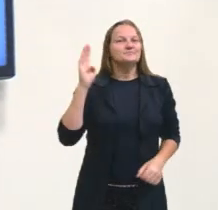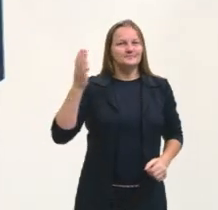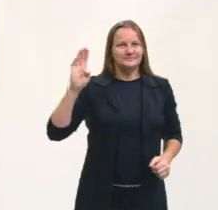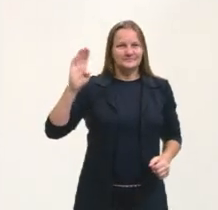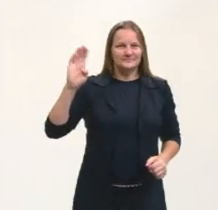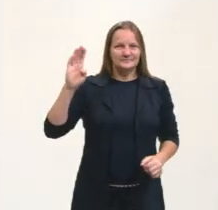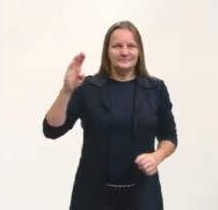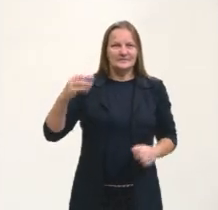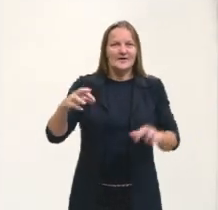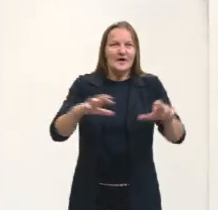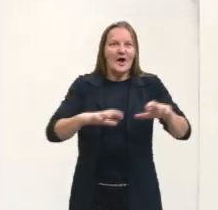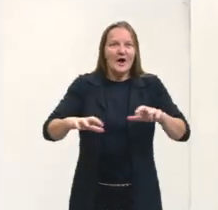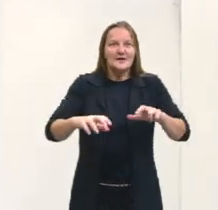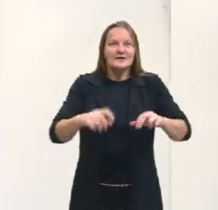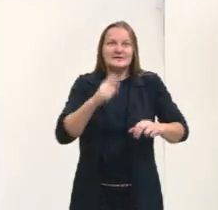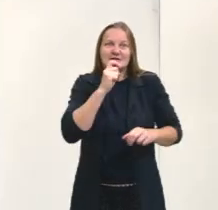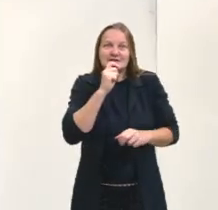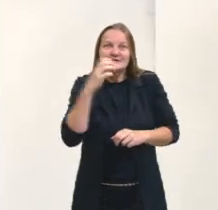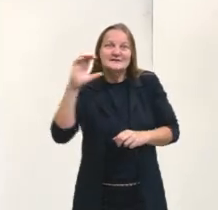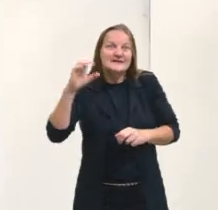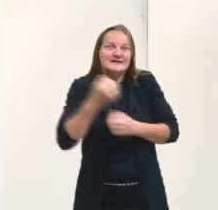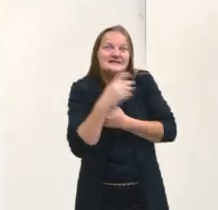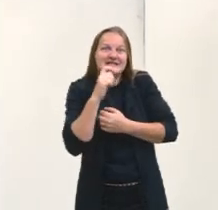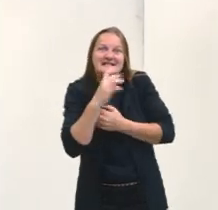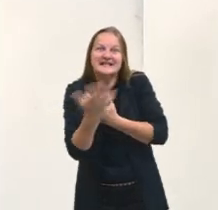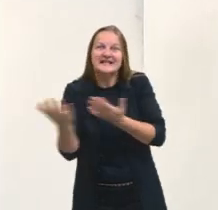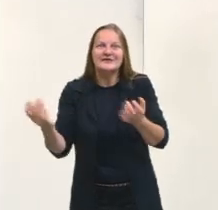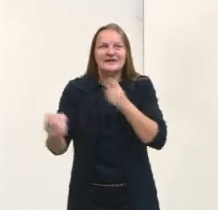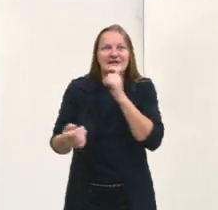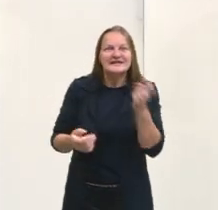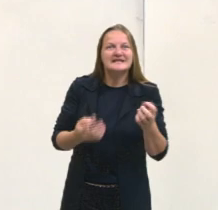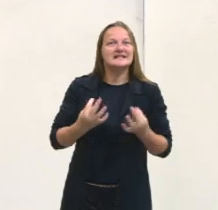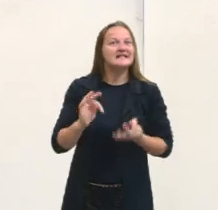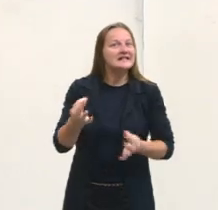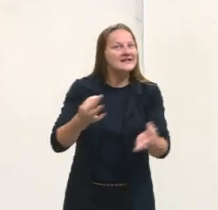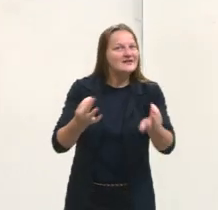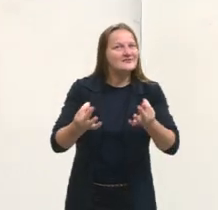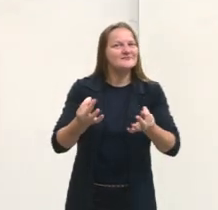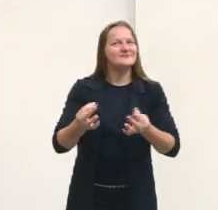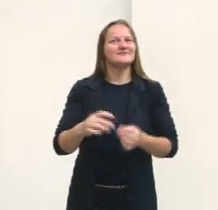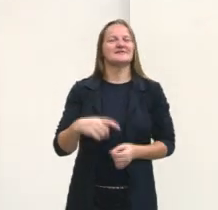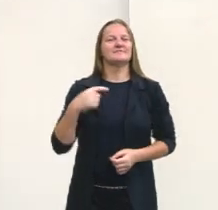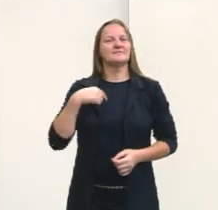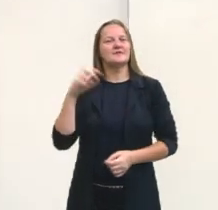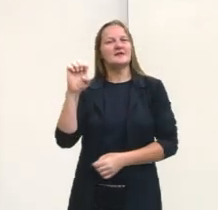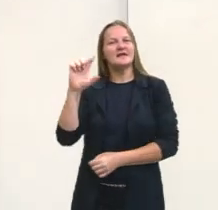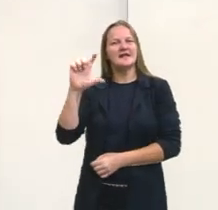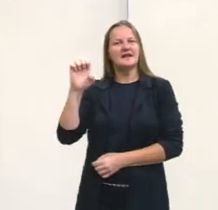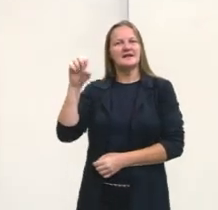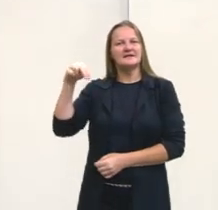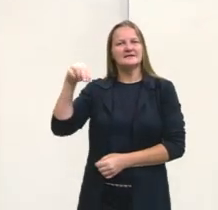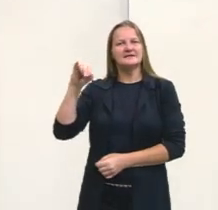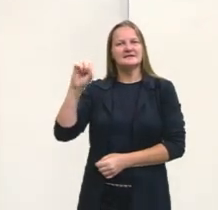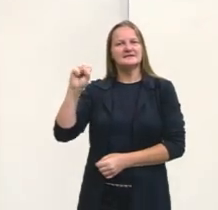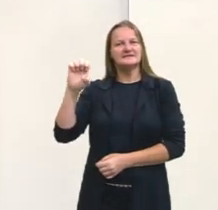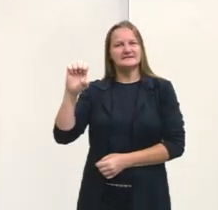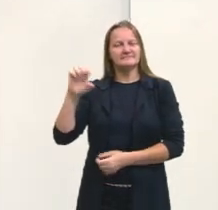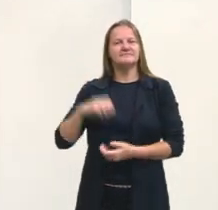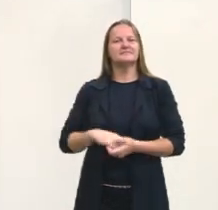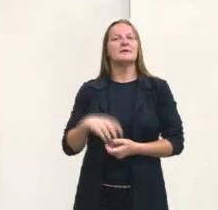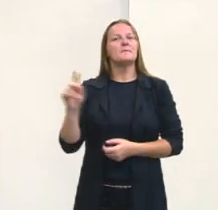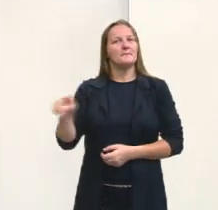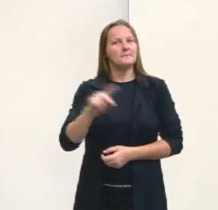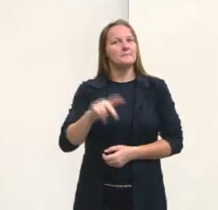na área das ciências da natureza e suas Tecnologias Eu me chamo Elenice Pereira Sou